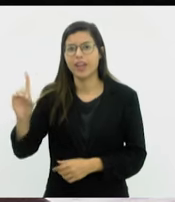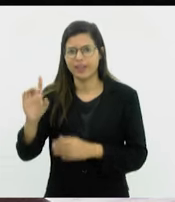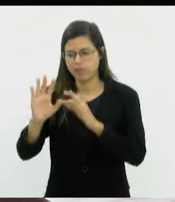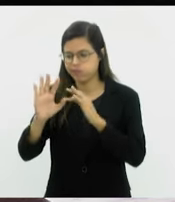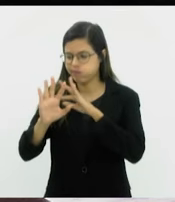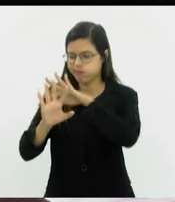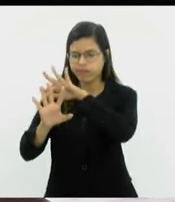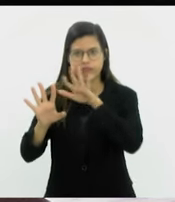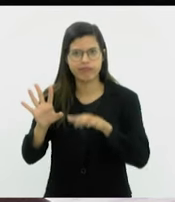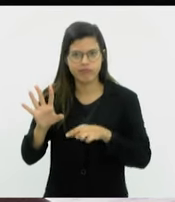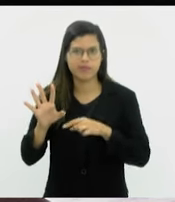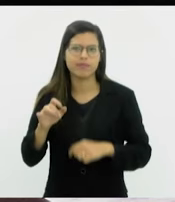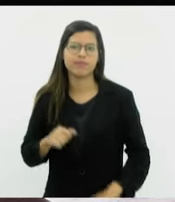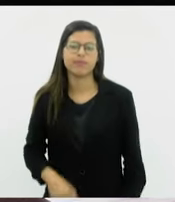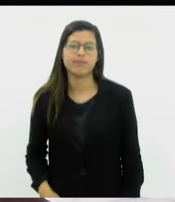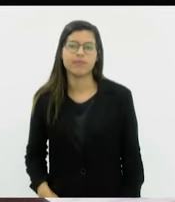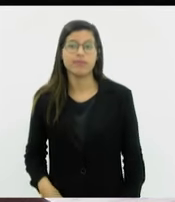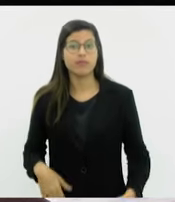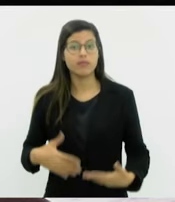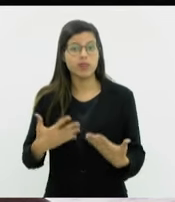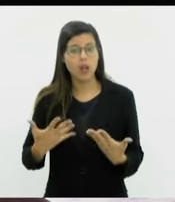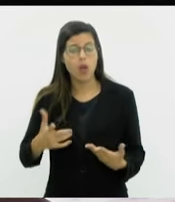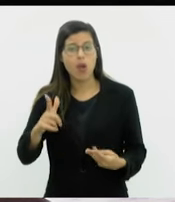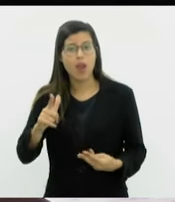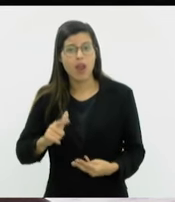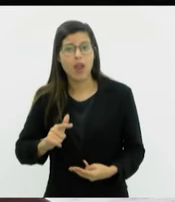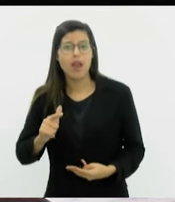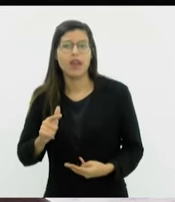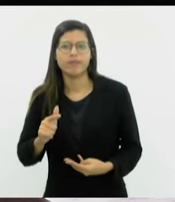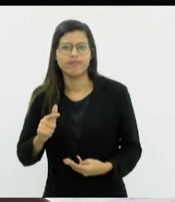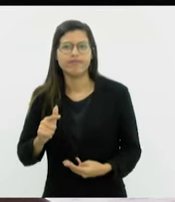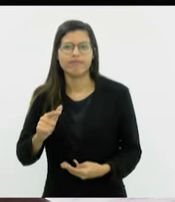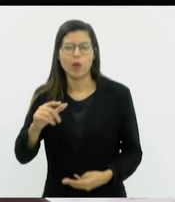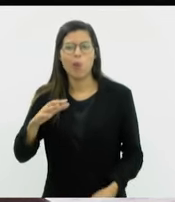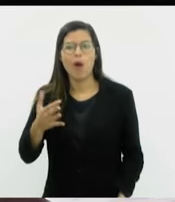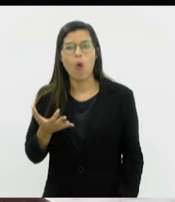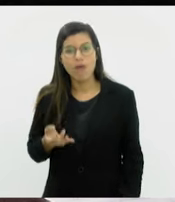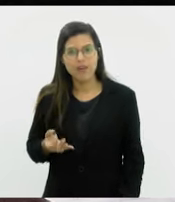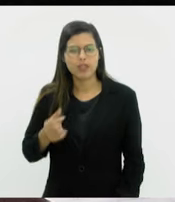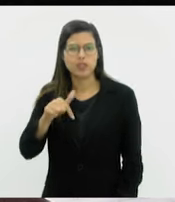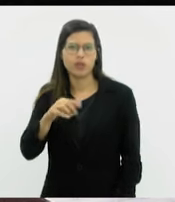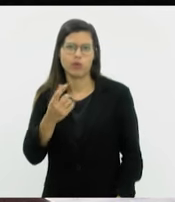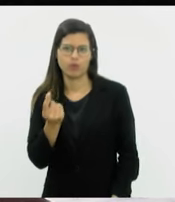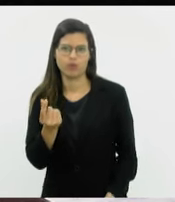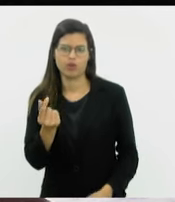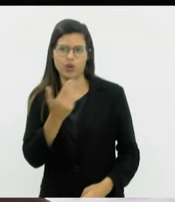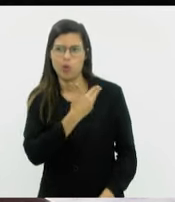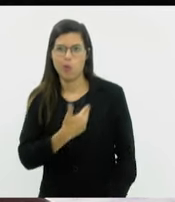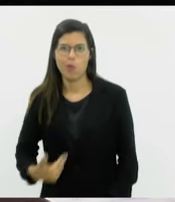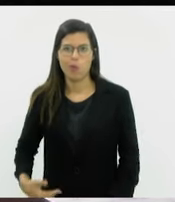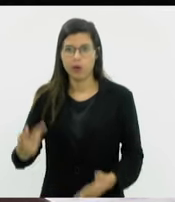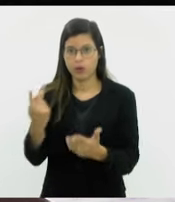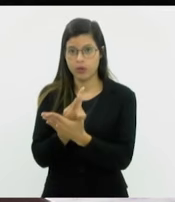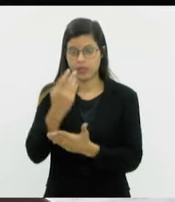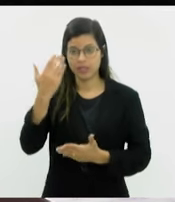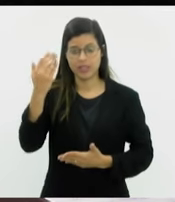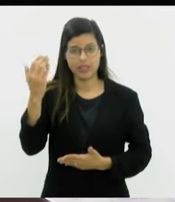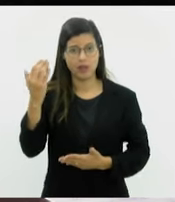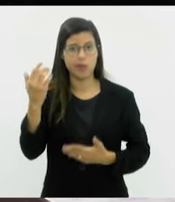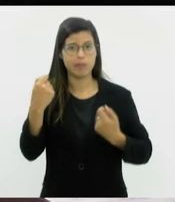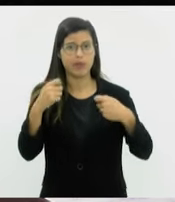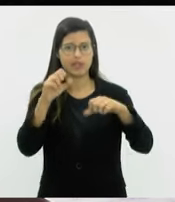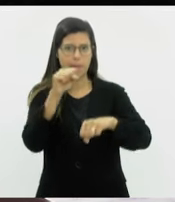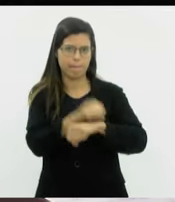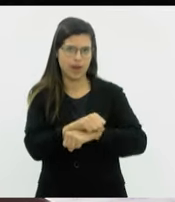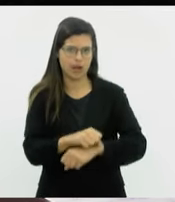Então, a covardia com dinheiro público que se comete em Niterói deve cessar e tem que cessar.